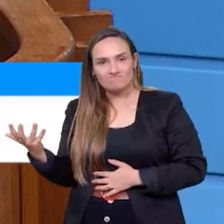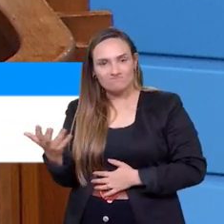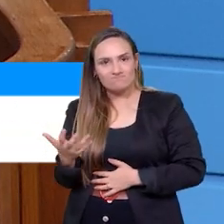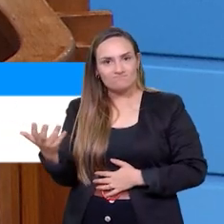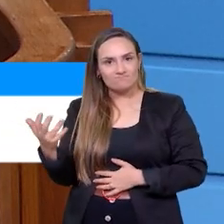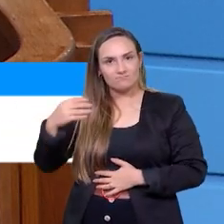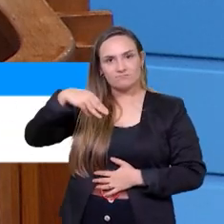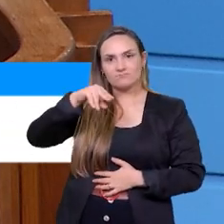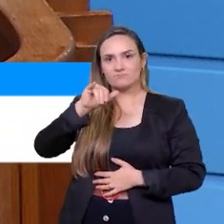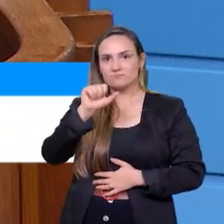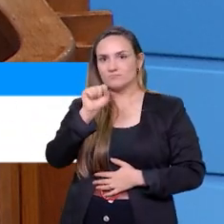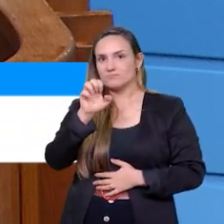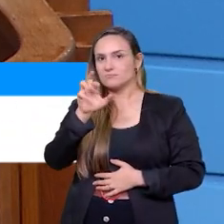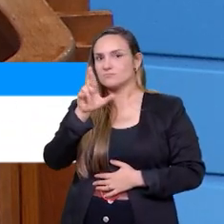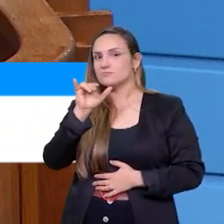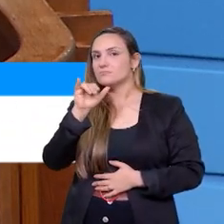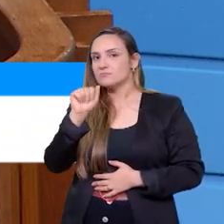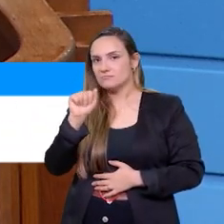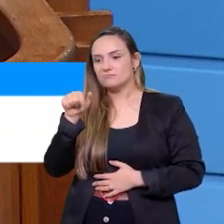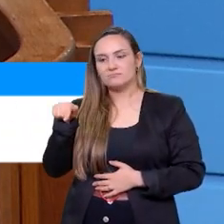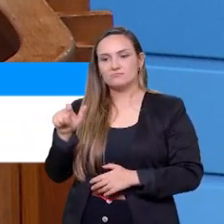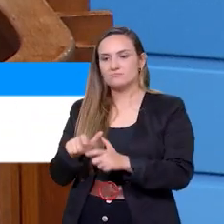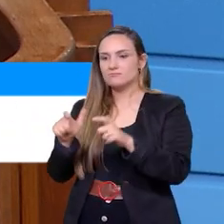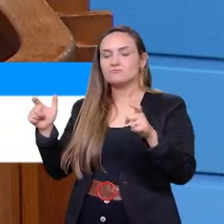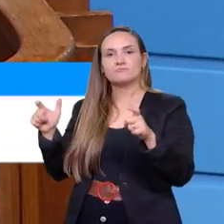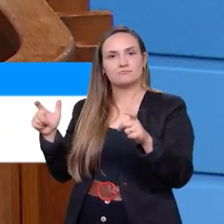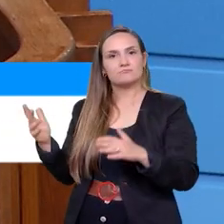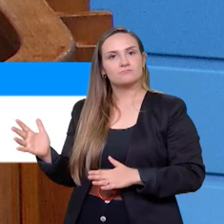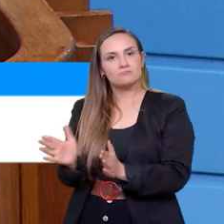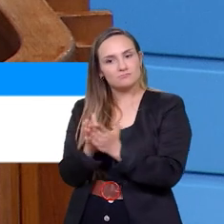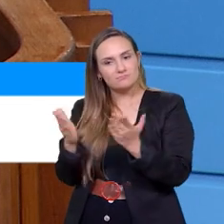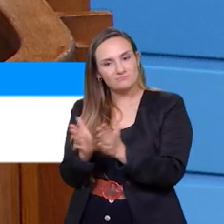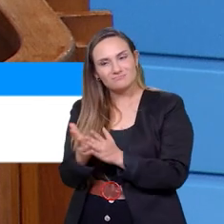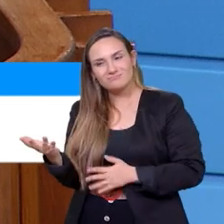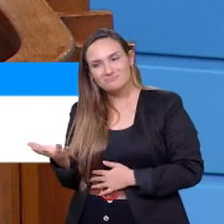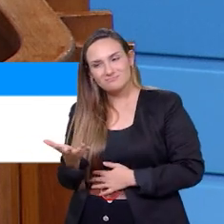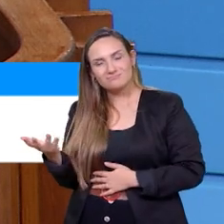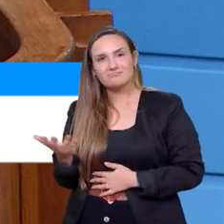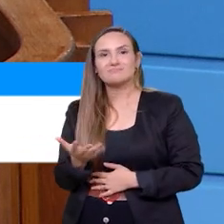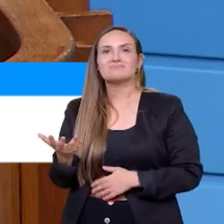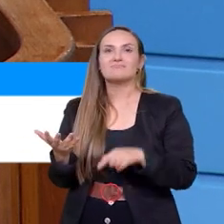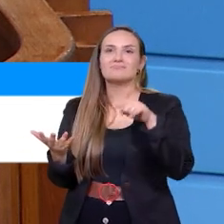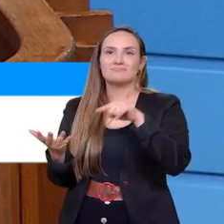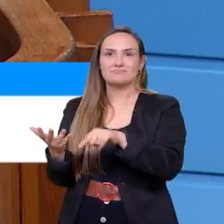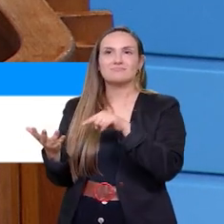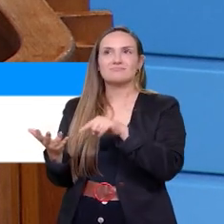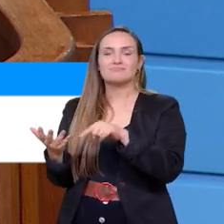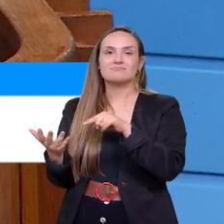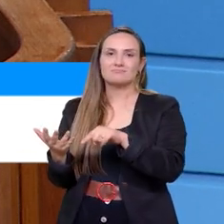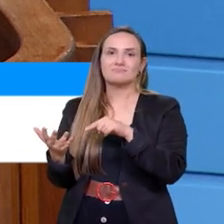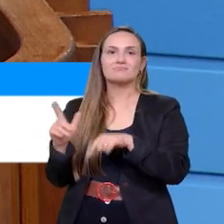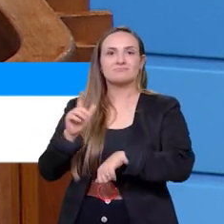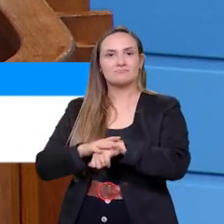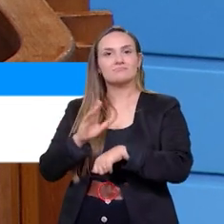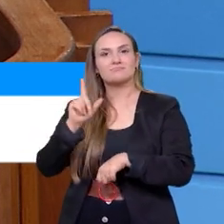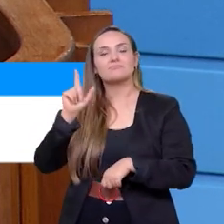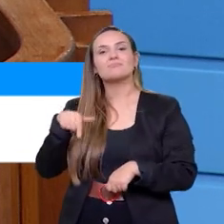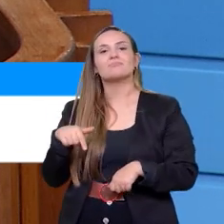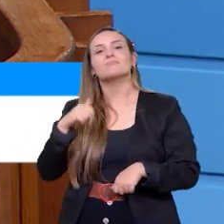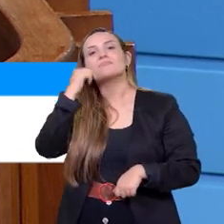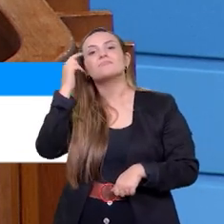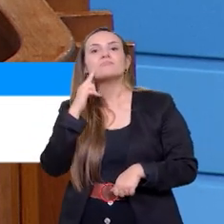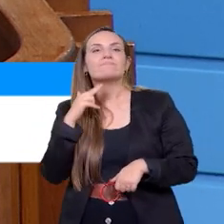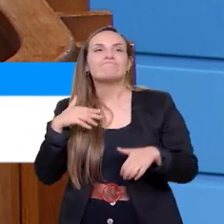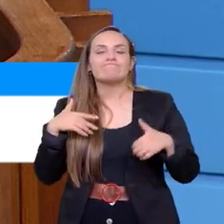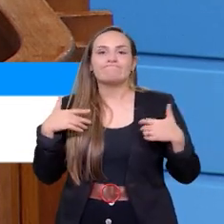bolsões de miséria aonde estão aonde está a maior parte pobre do nosso país que é